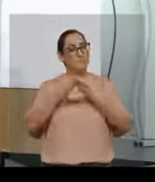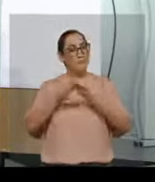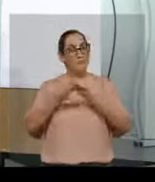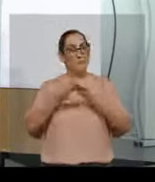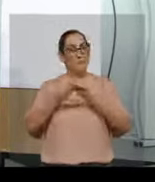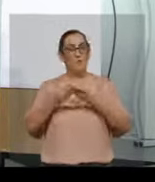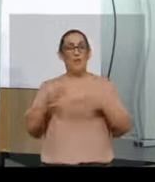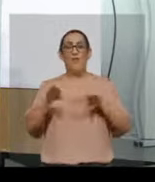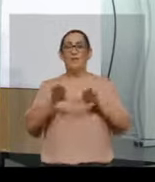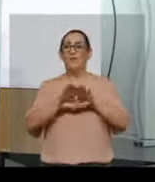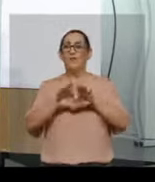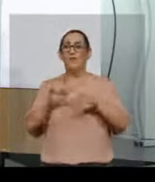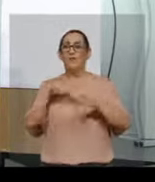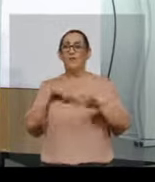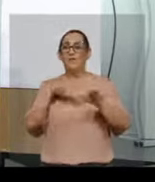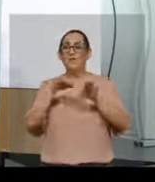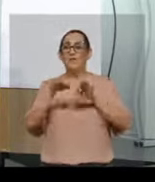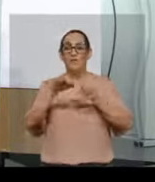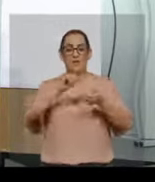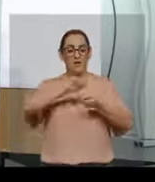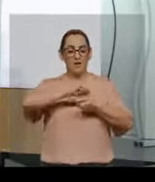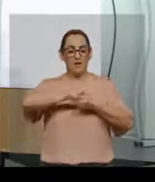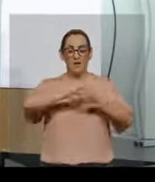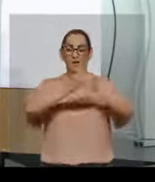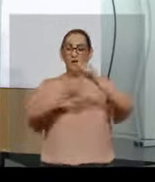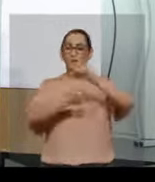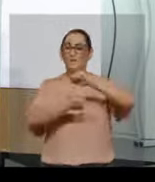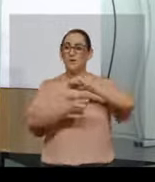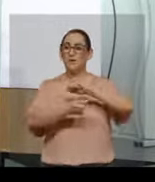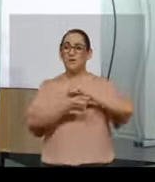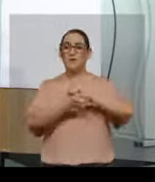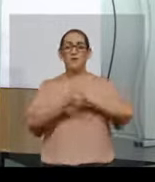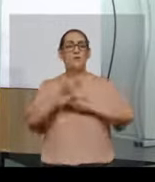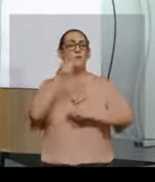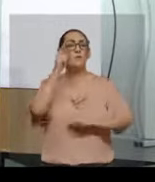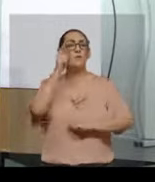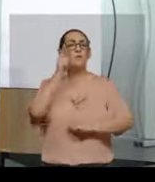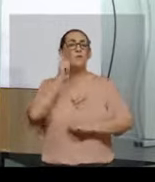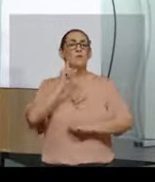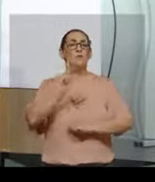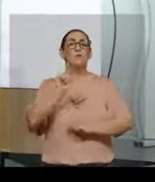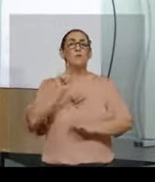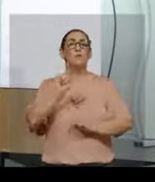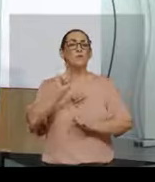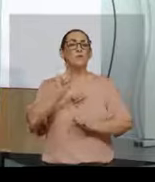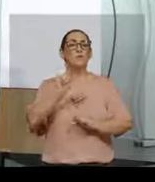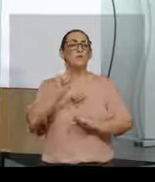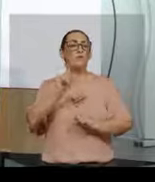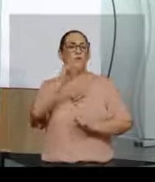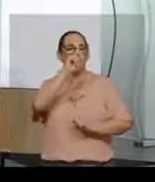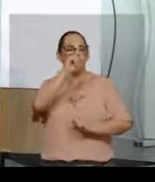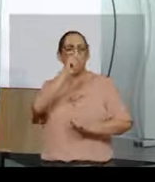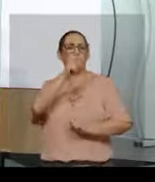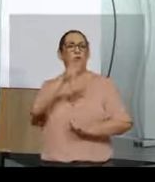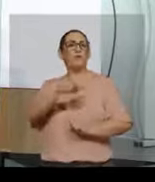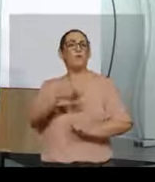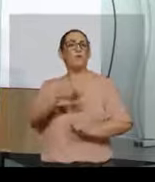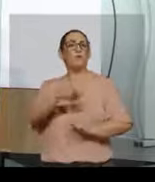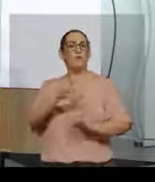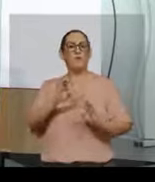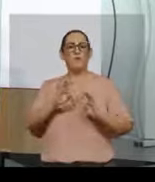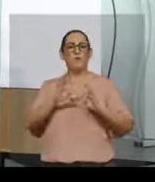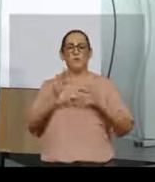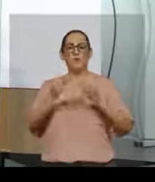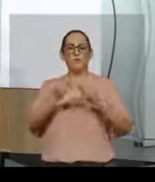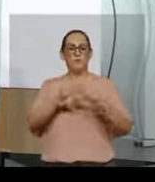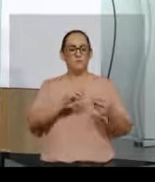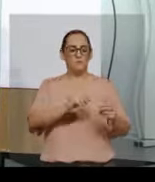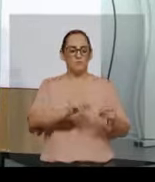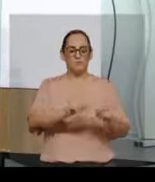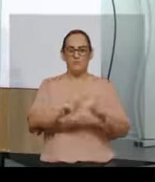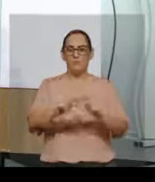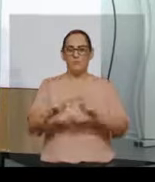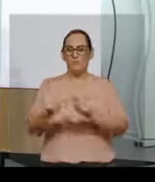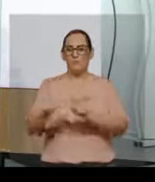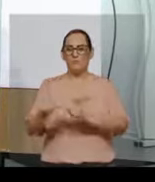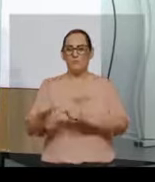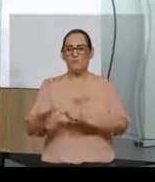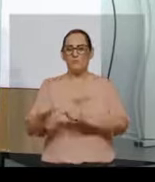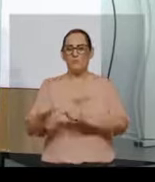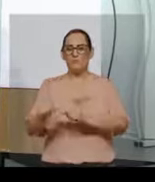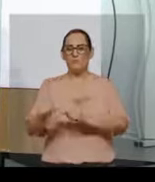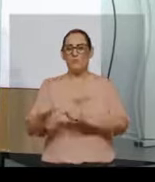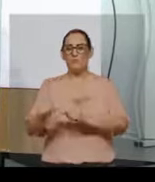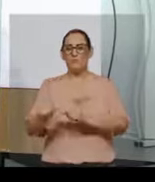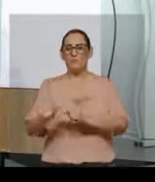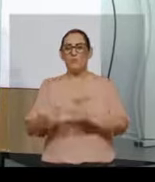adaptativas que conseguiram, então, que elas praticamente dominassem o ambiente terrestre. E nós vamos ver,